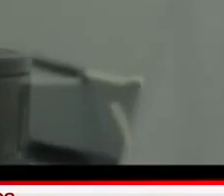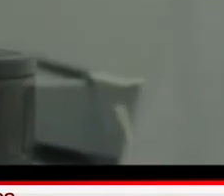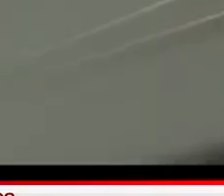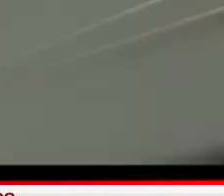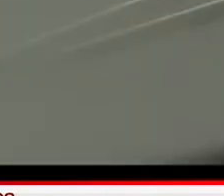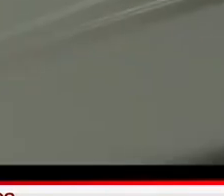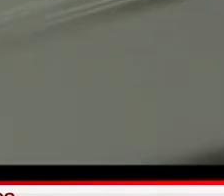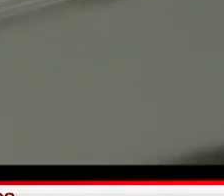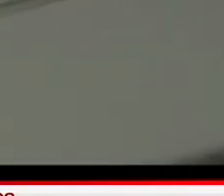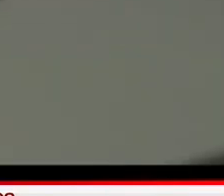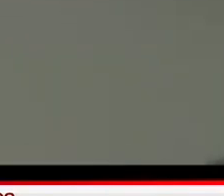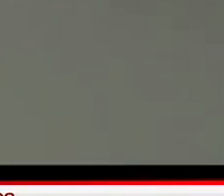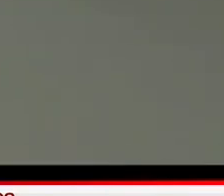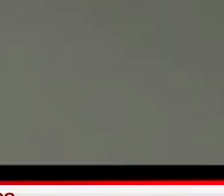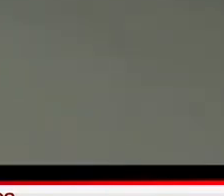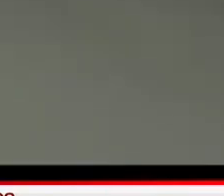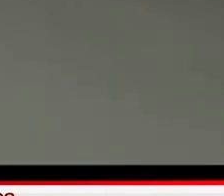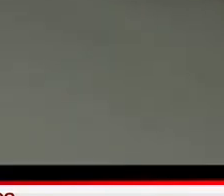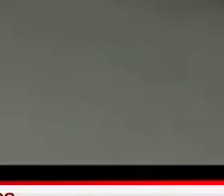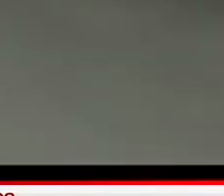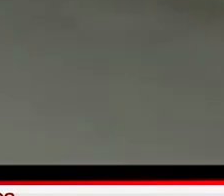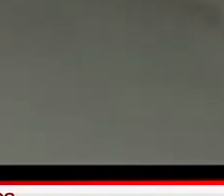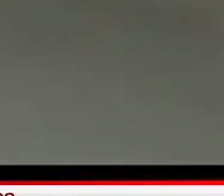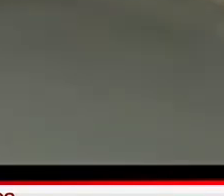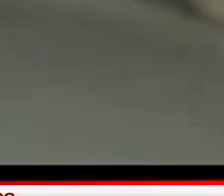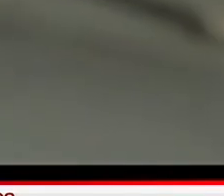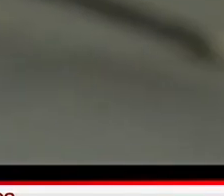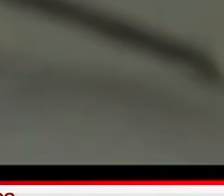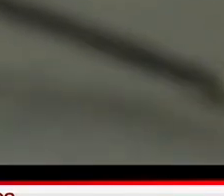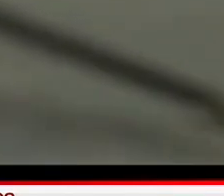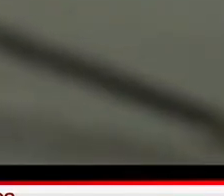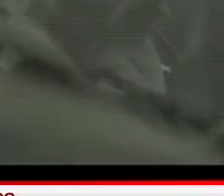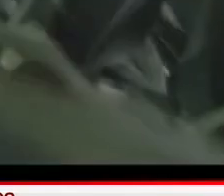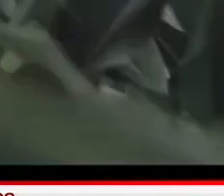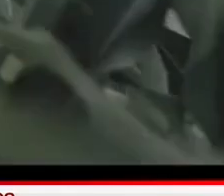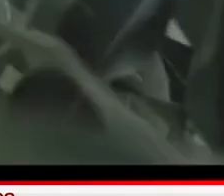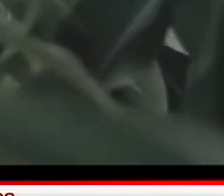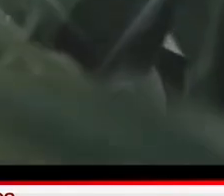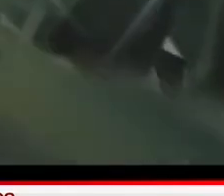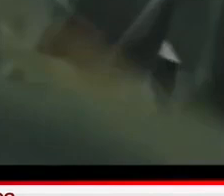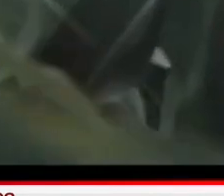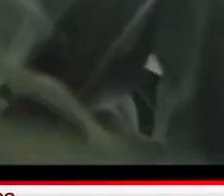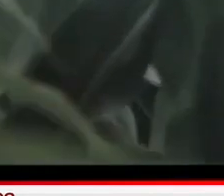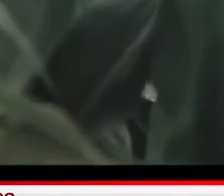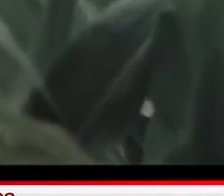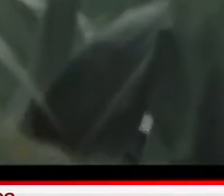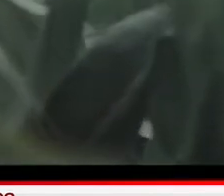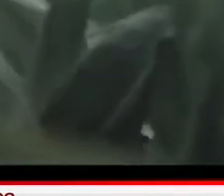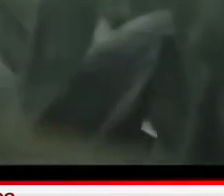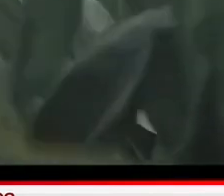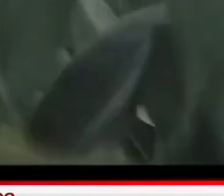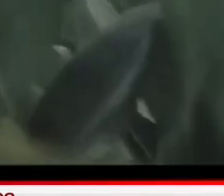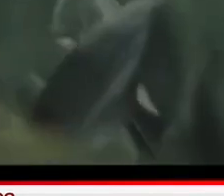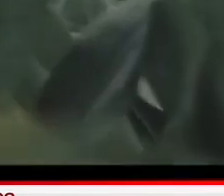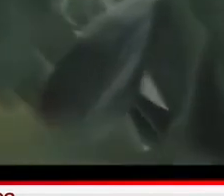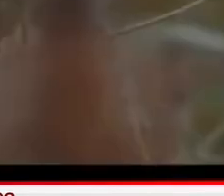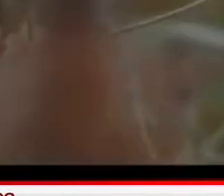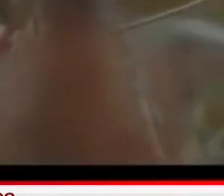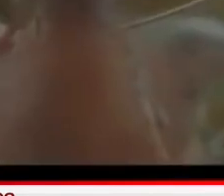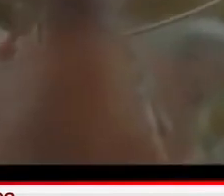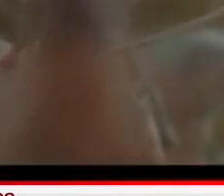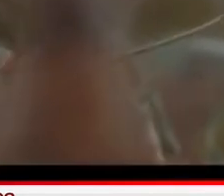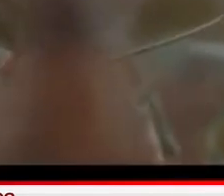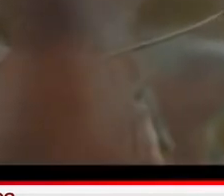e inovação negócios e desenvolvimento por isso que hoje o Brasil é um dos maiores